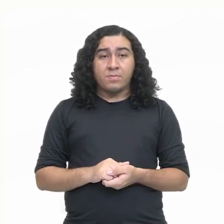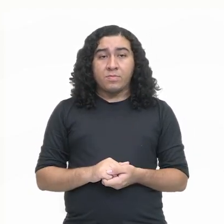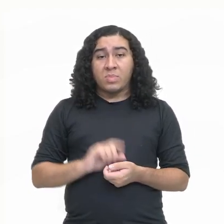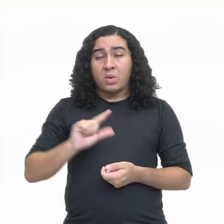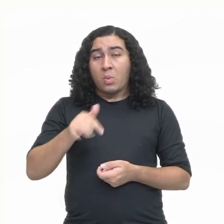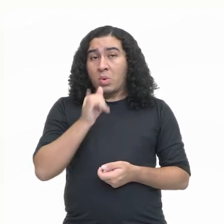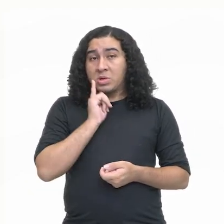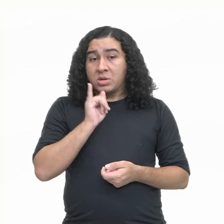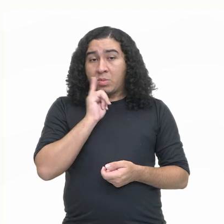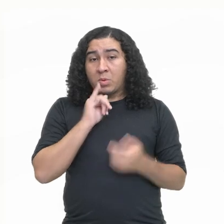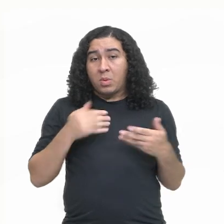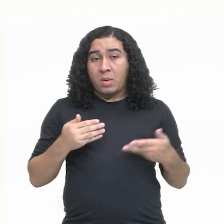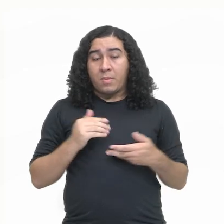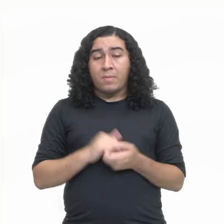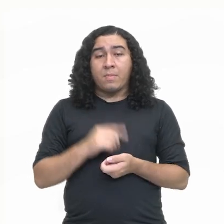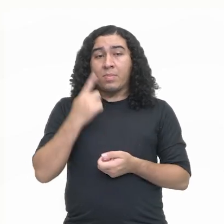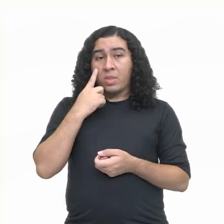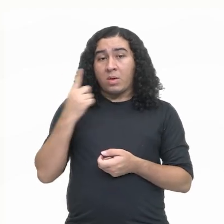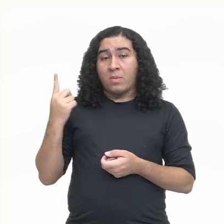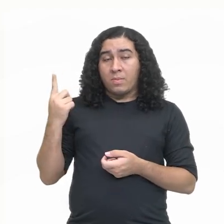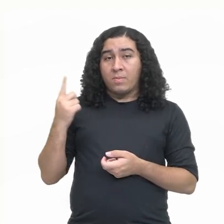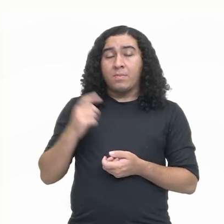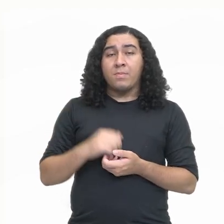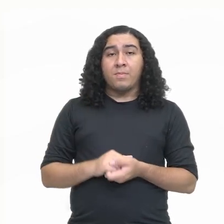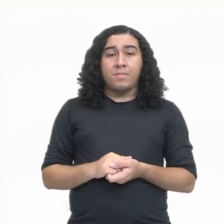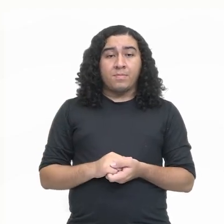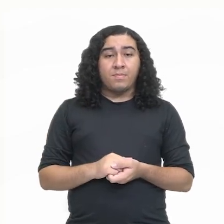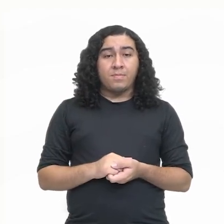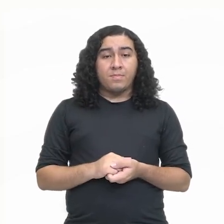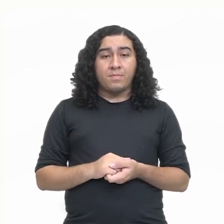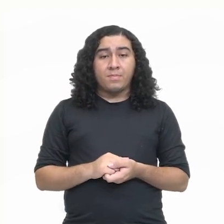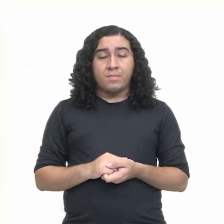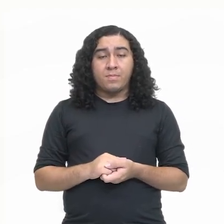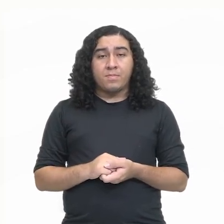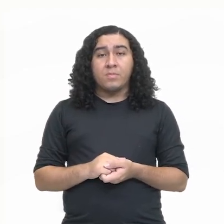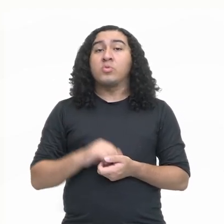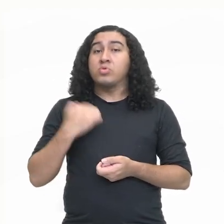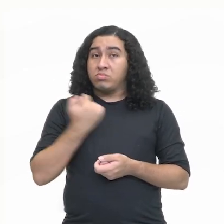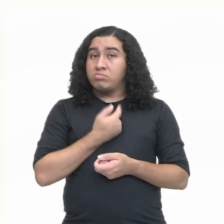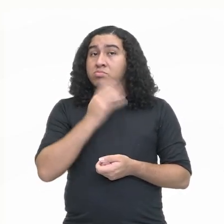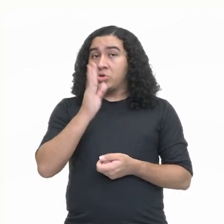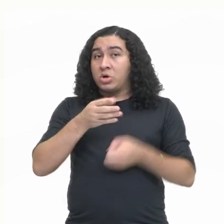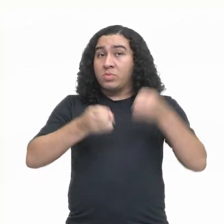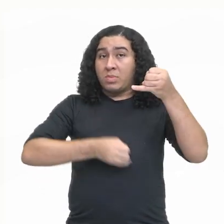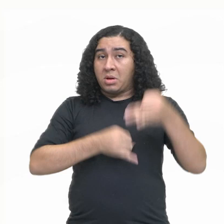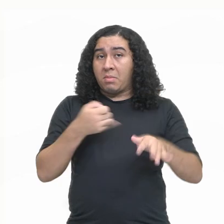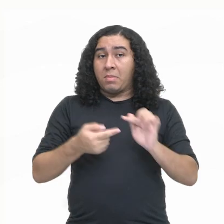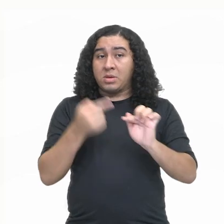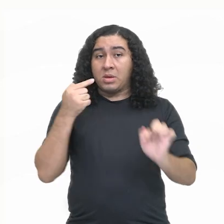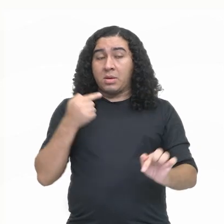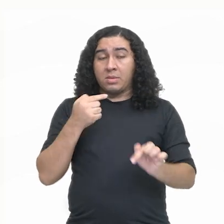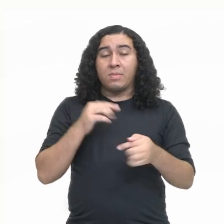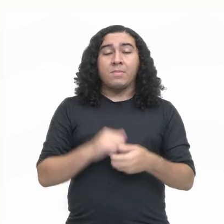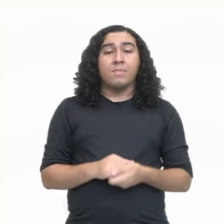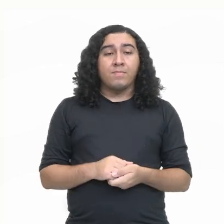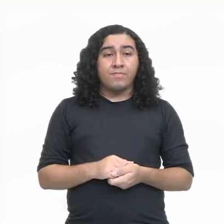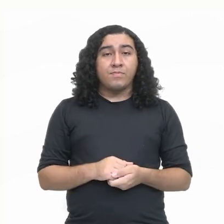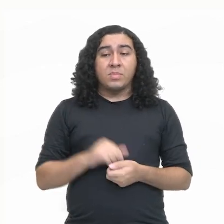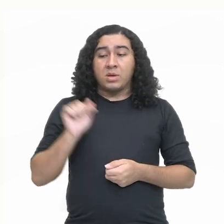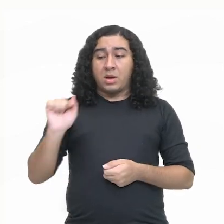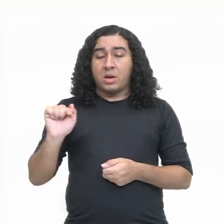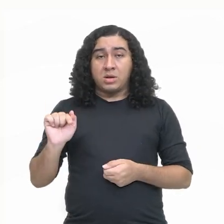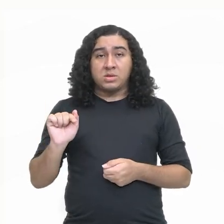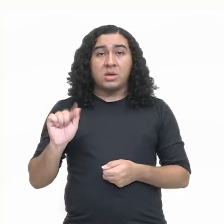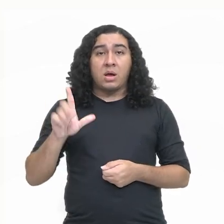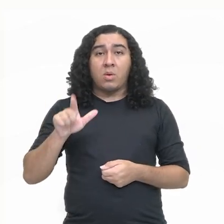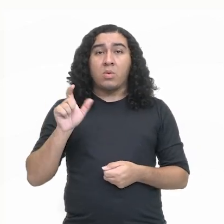de transporte passivo é a osmose, né, que nós falamos bastante também nas nossas aulas. A osmose